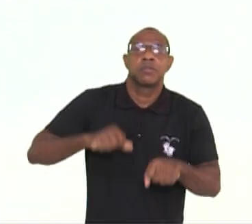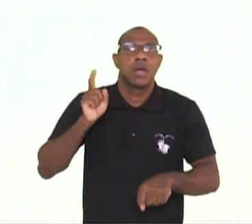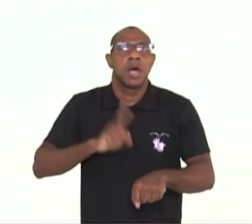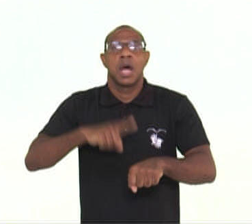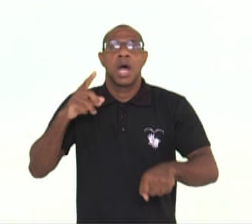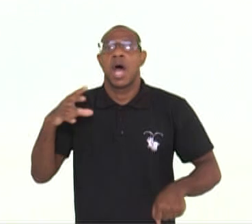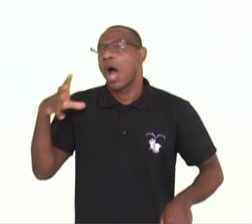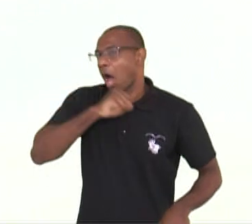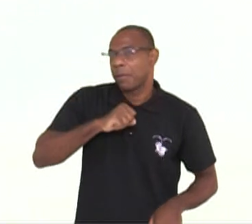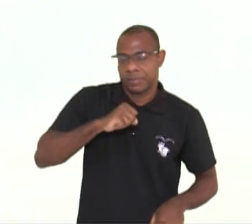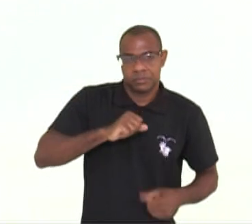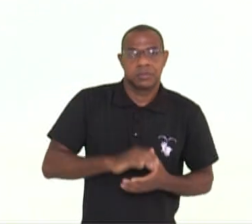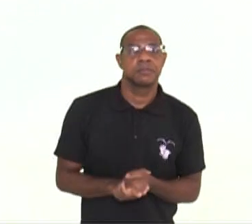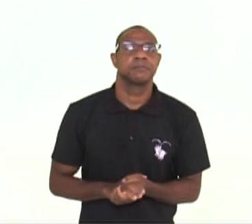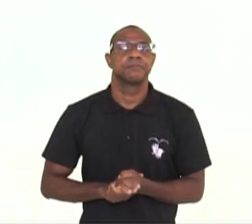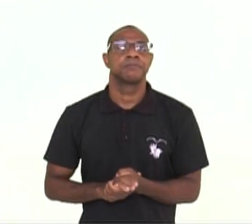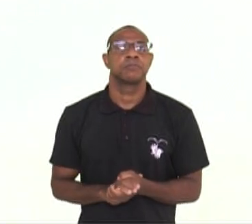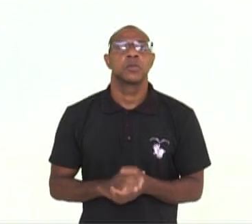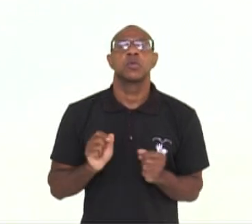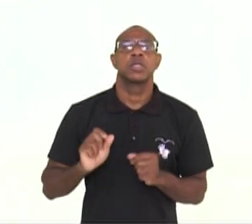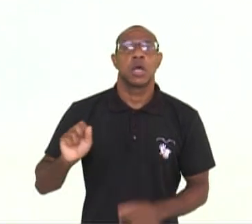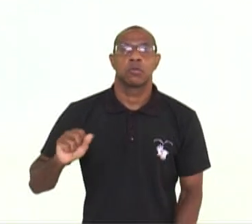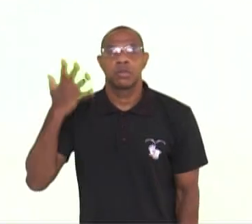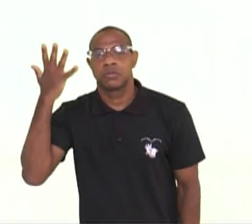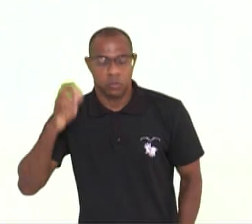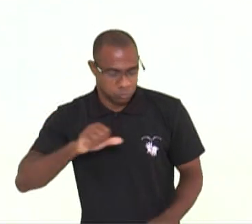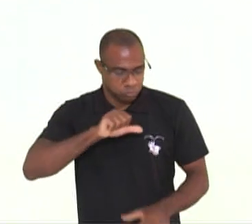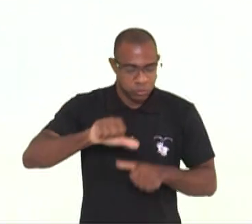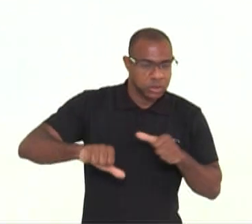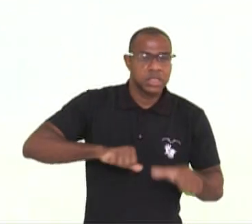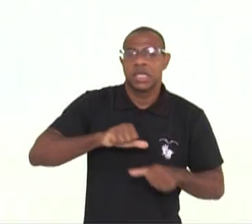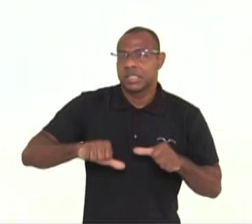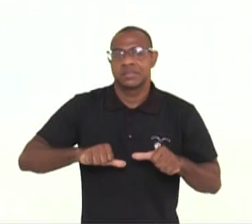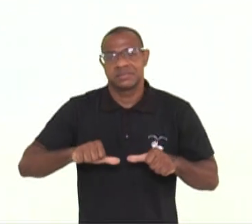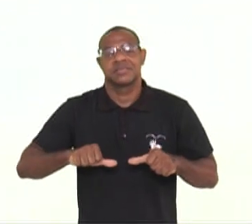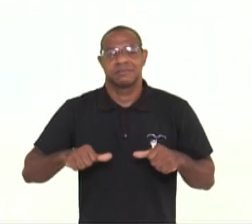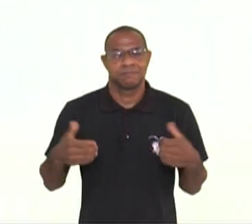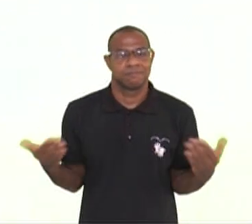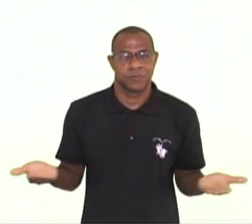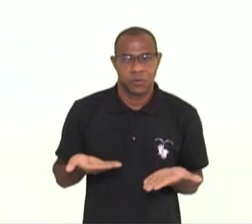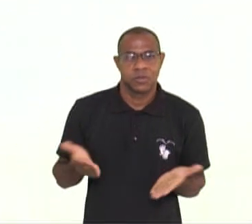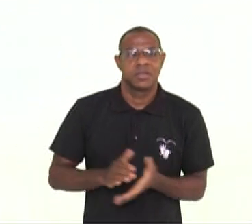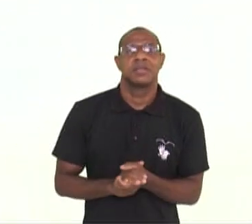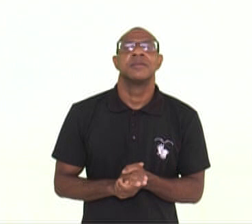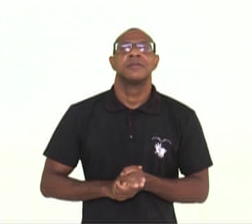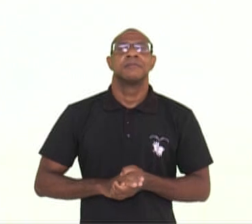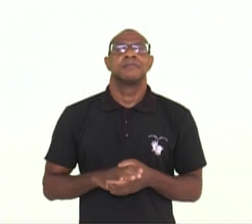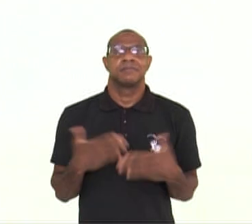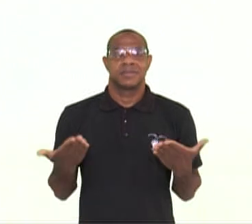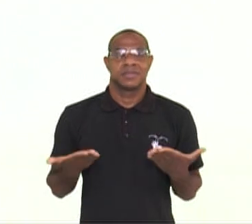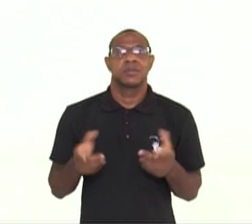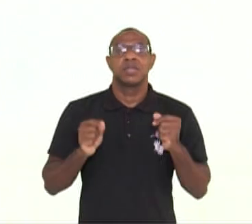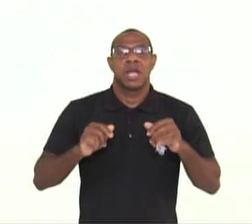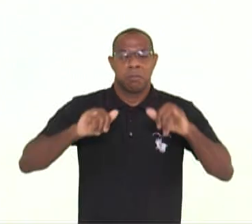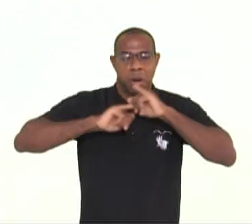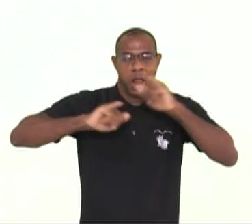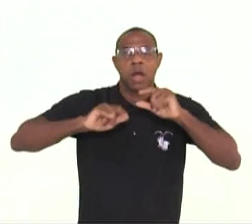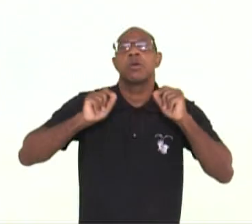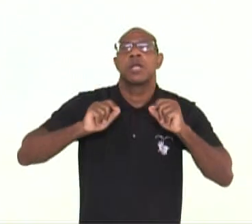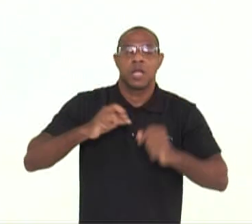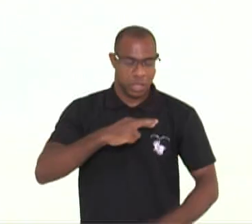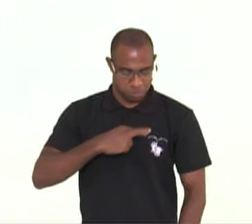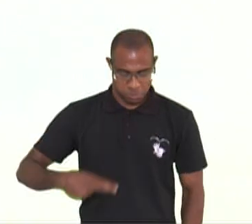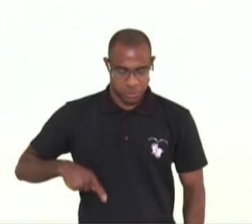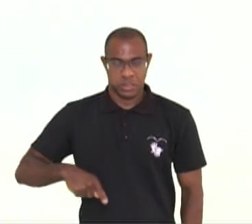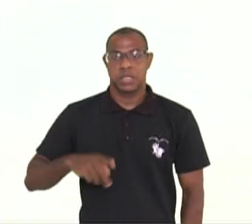aí já a partir desse evento. Mudanças imediatas desencadeadas pela proclamação da República no